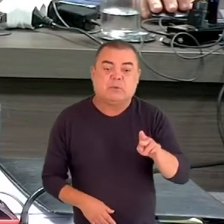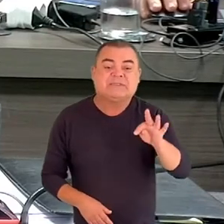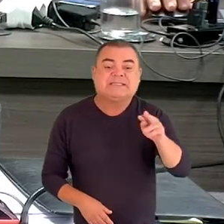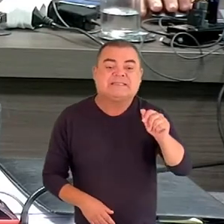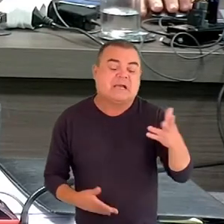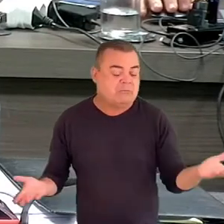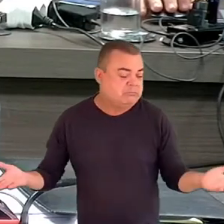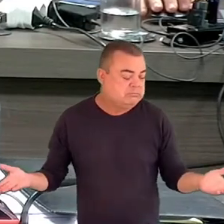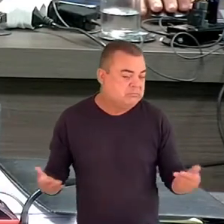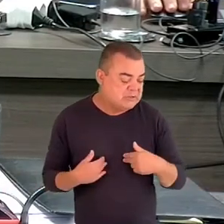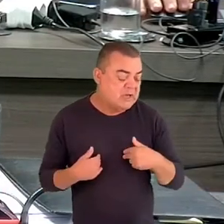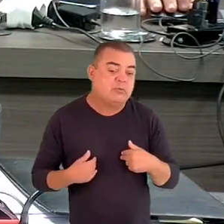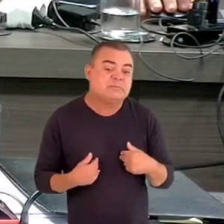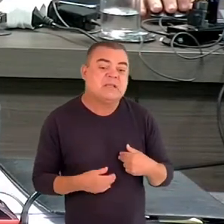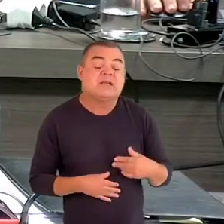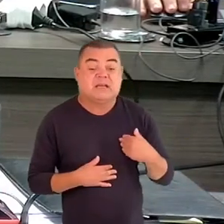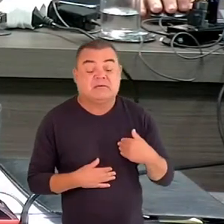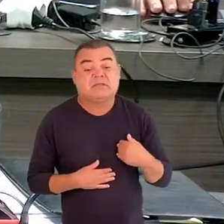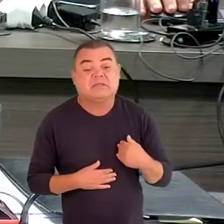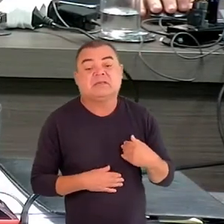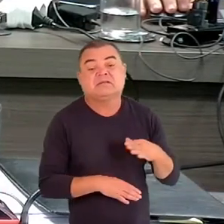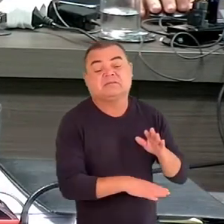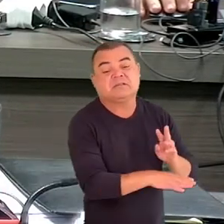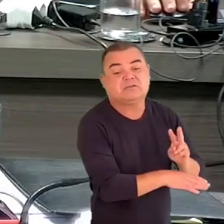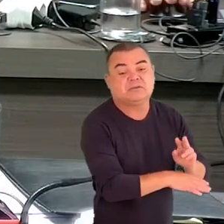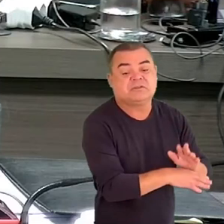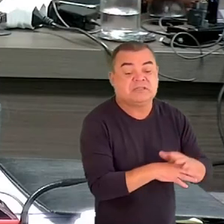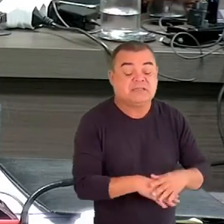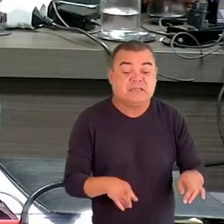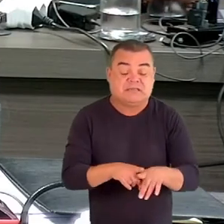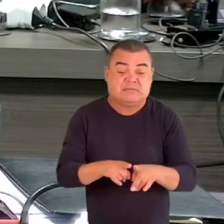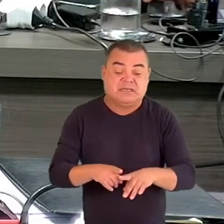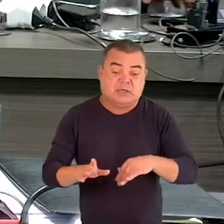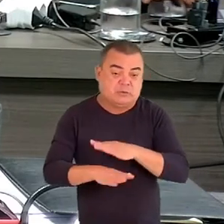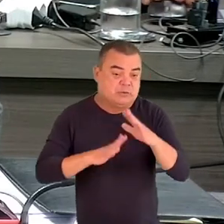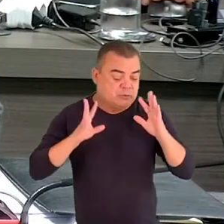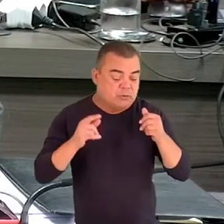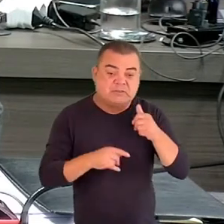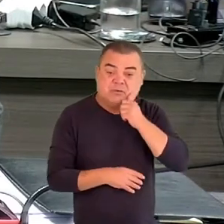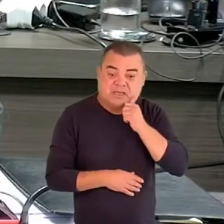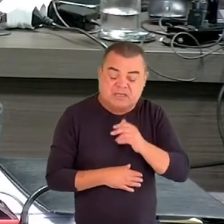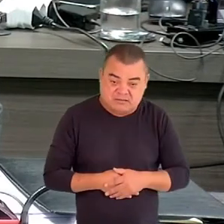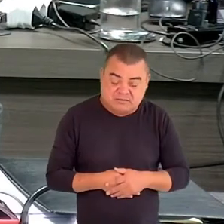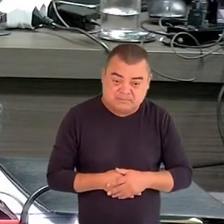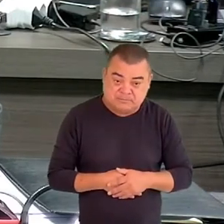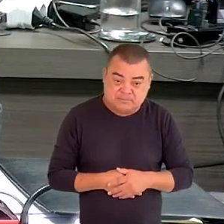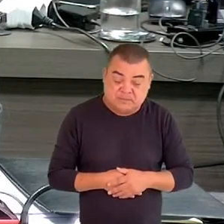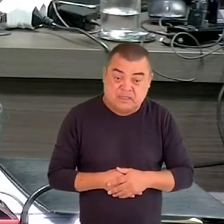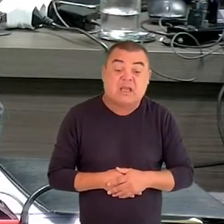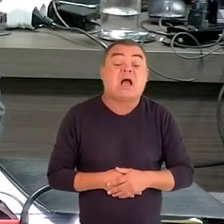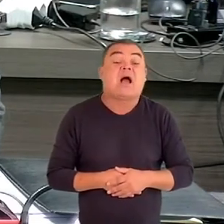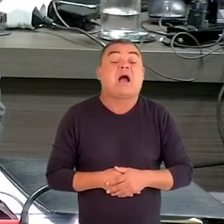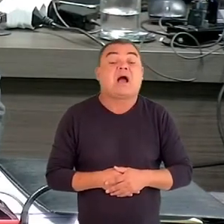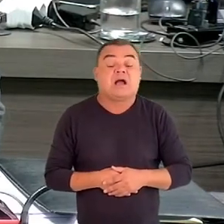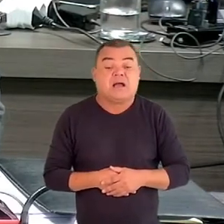a minha solidariedade à ministra Carmen Lúcia, a todas as mulheres que se sentiram ofendidas, aos ministros do Supremo Tribunal Federal, também